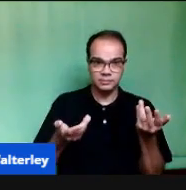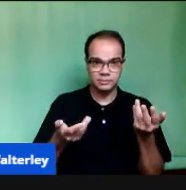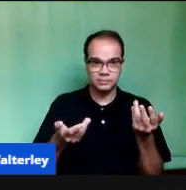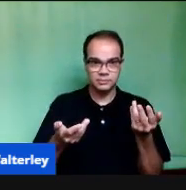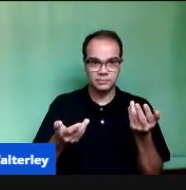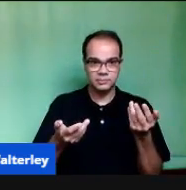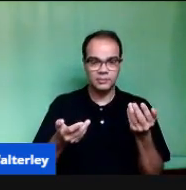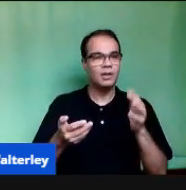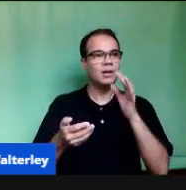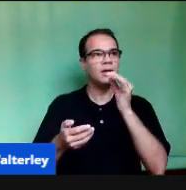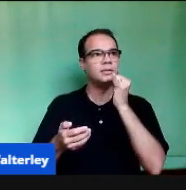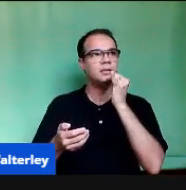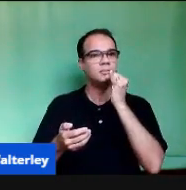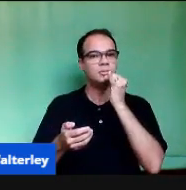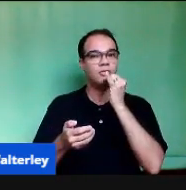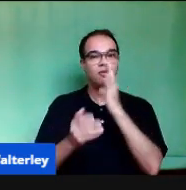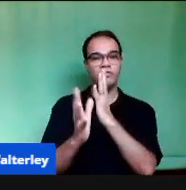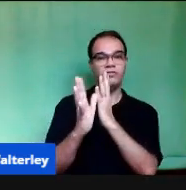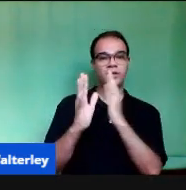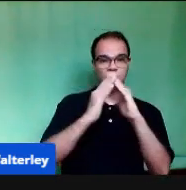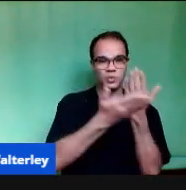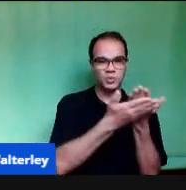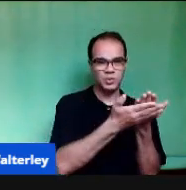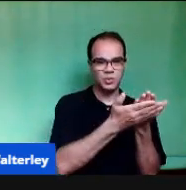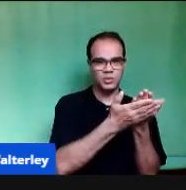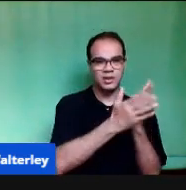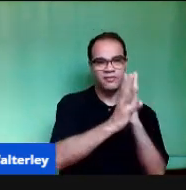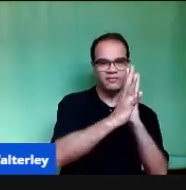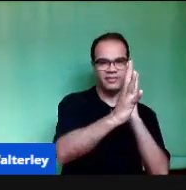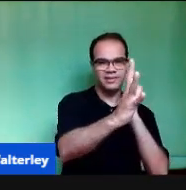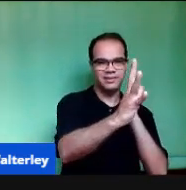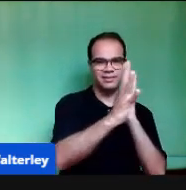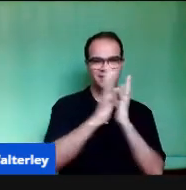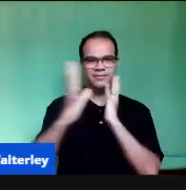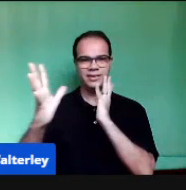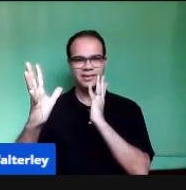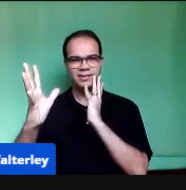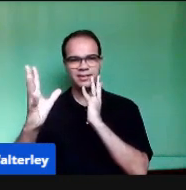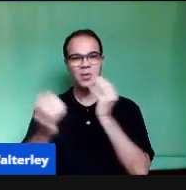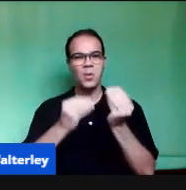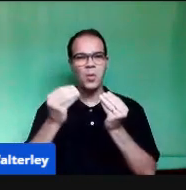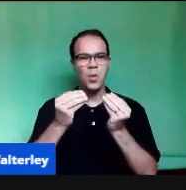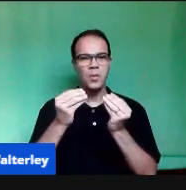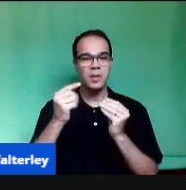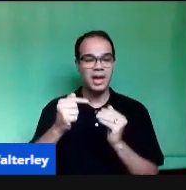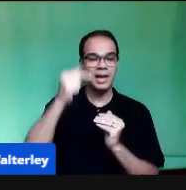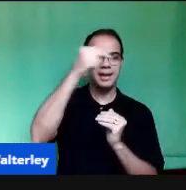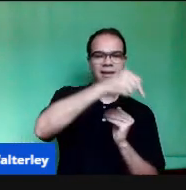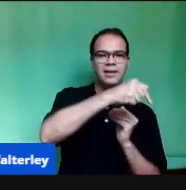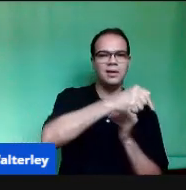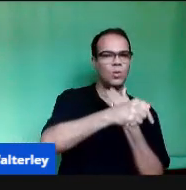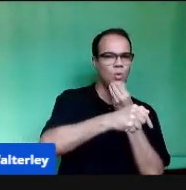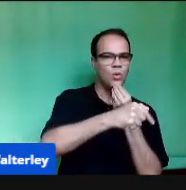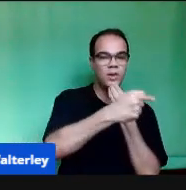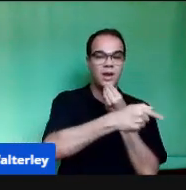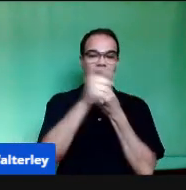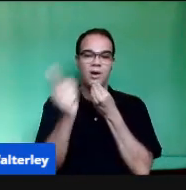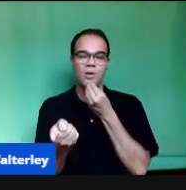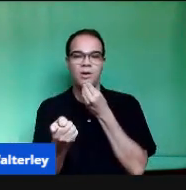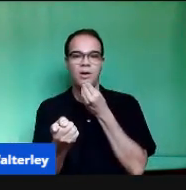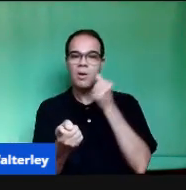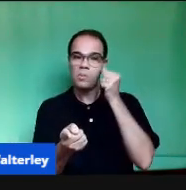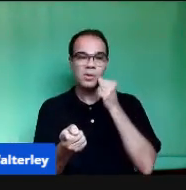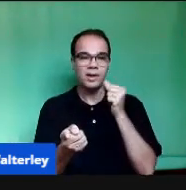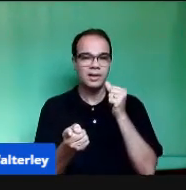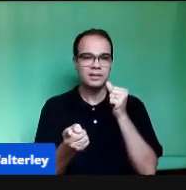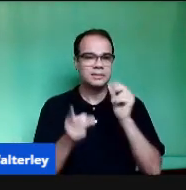nossas filas entre menino e menina. Sempre foi uma dificuldade pensar numa outra estratégia. Estou dando um exemplo